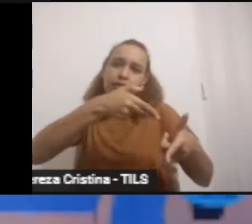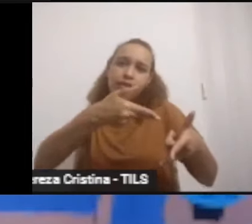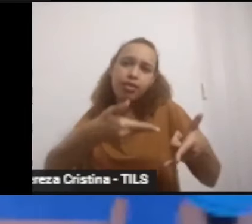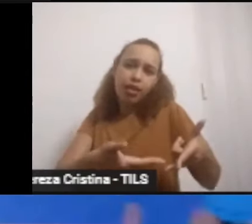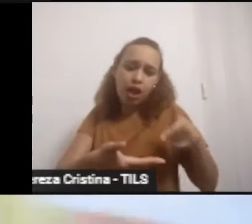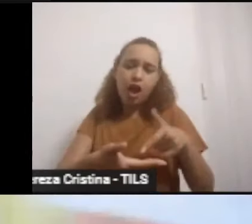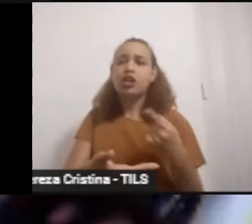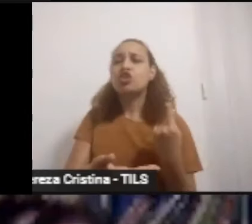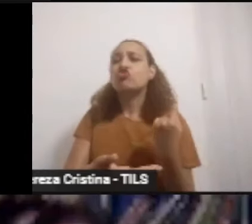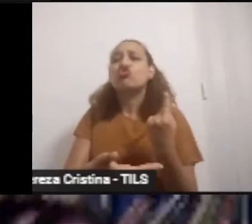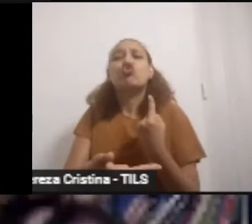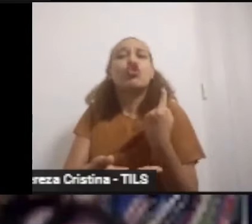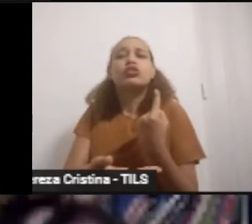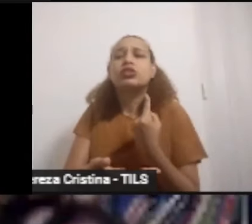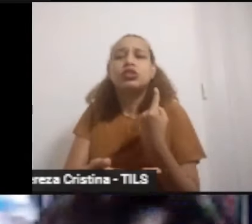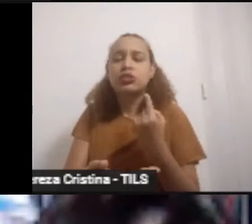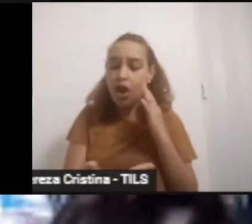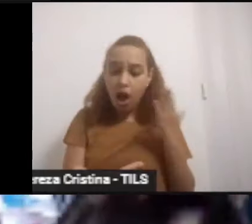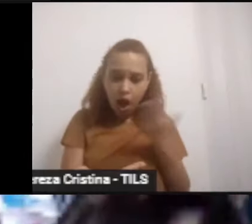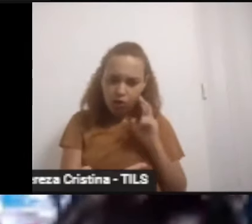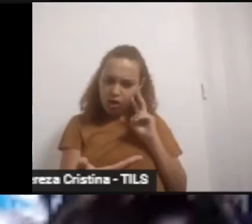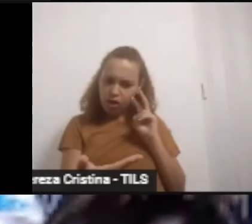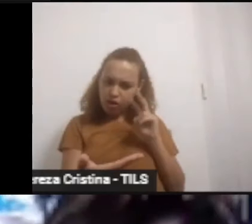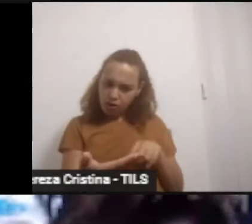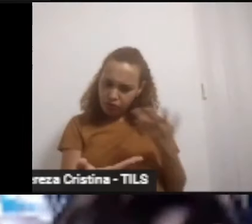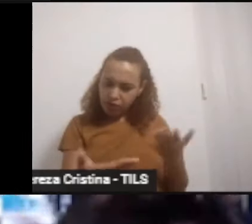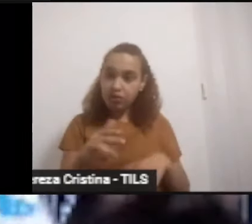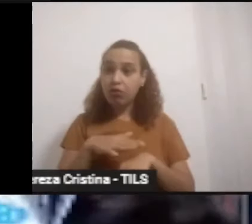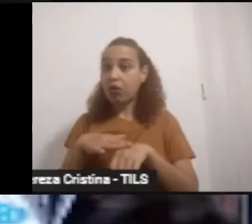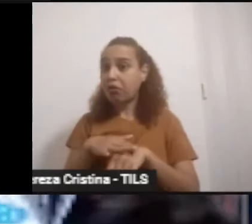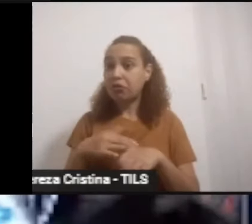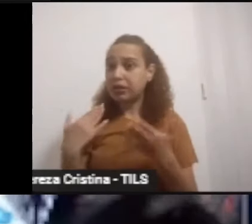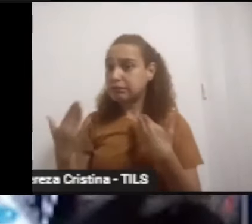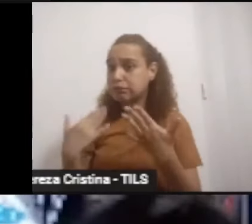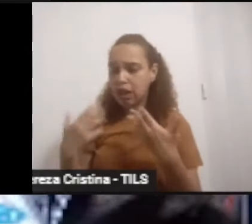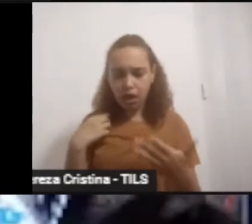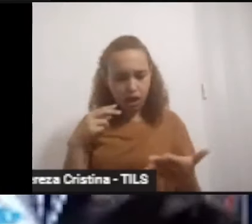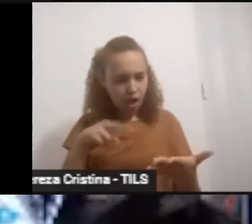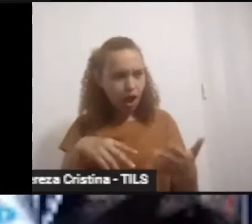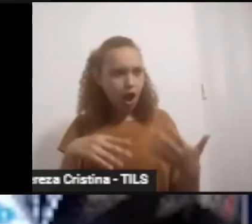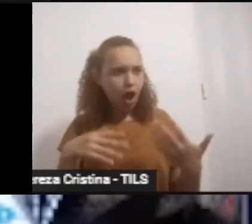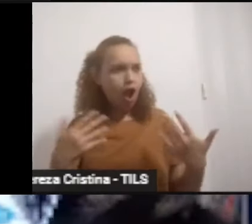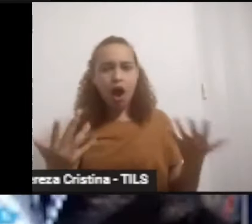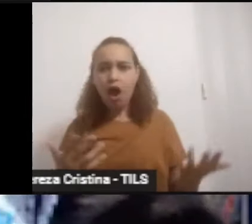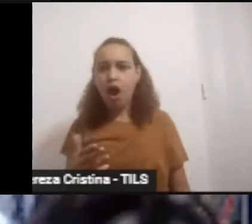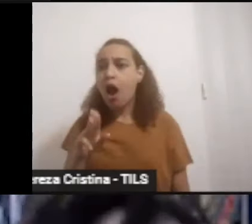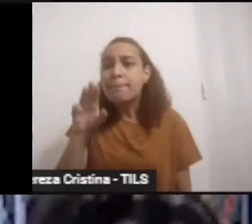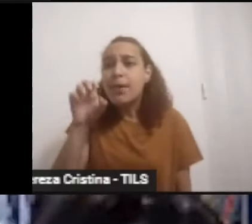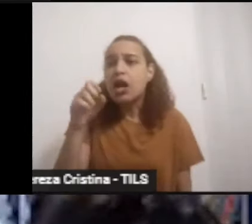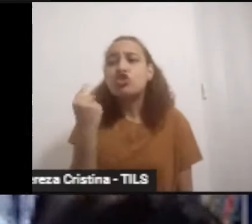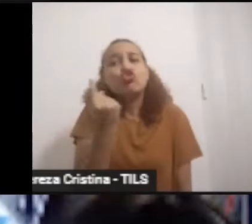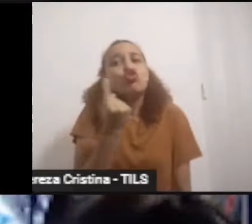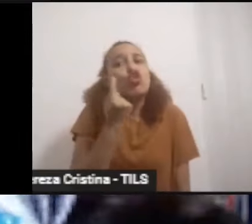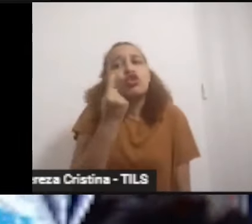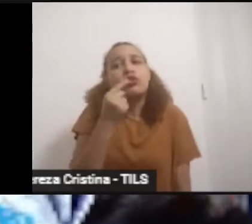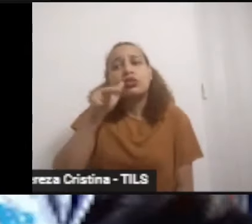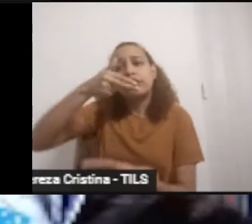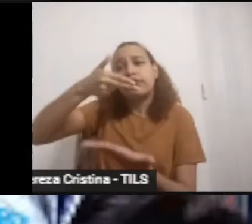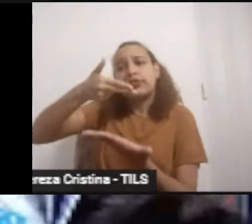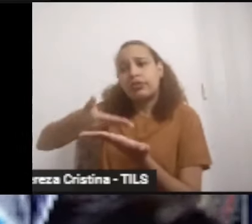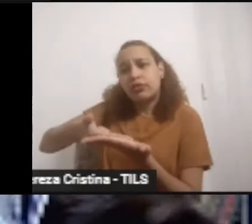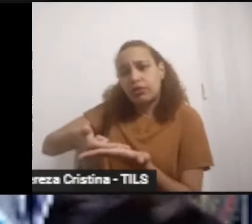indicação, gente. Eu não tinha, agora que eu me liguei conversando sobre isso. É a mãe sozinha na cama, numa cama de casal, que sugere